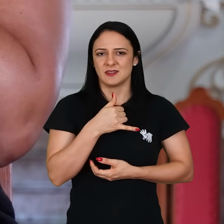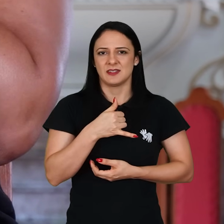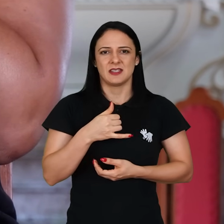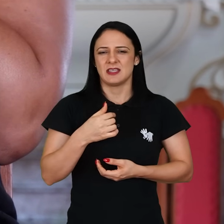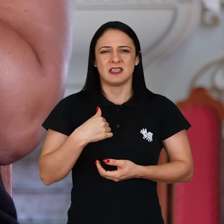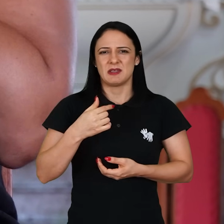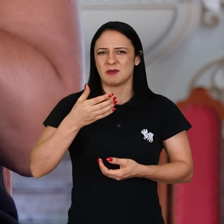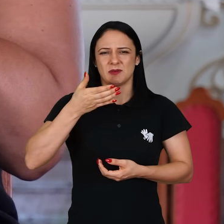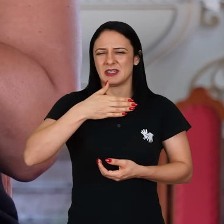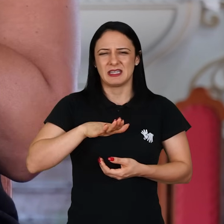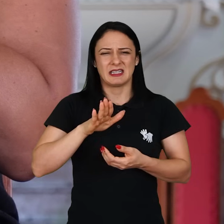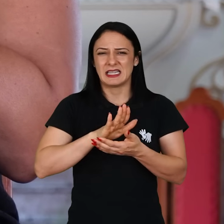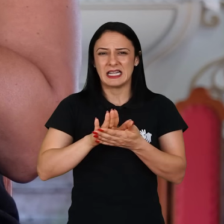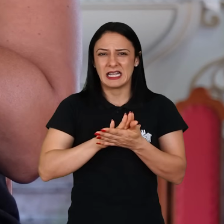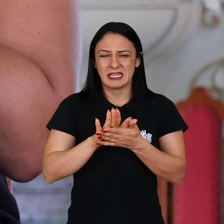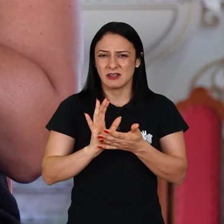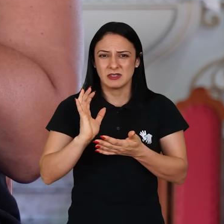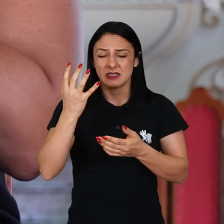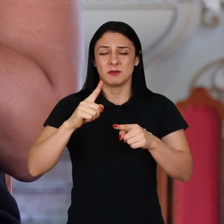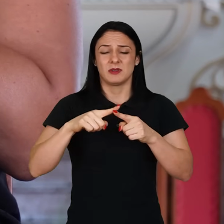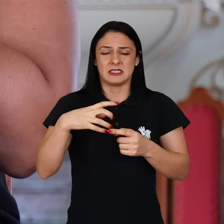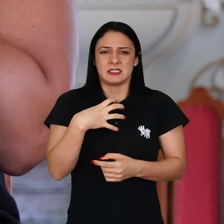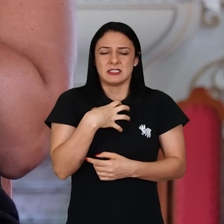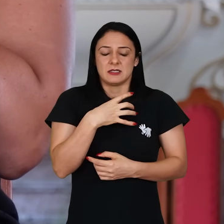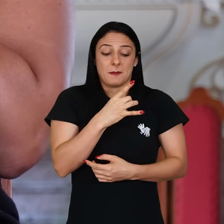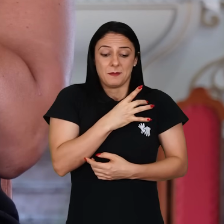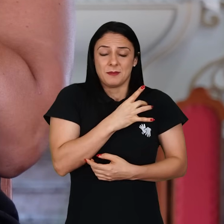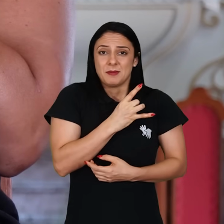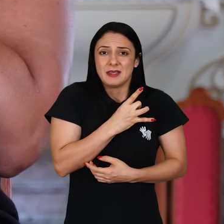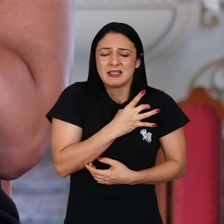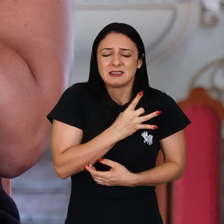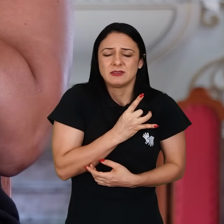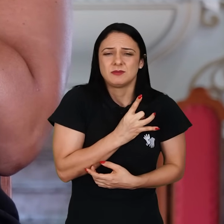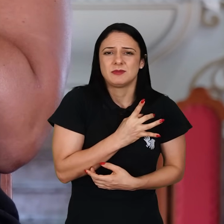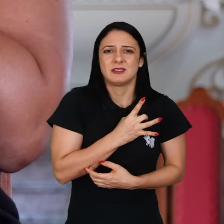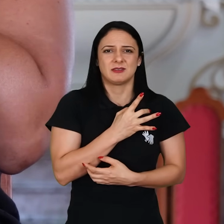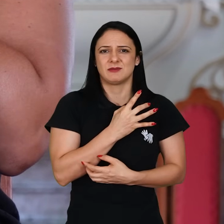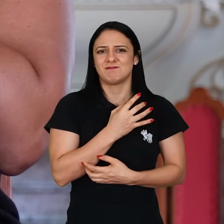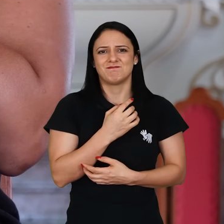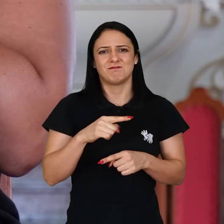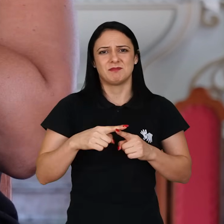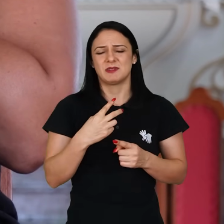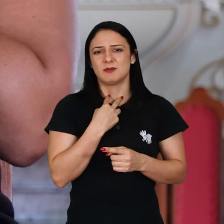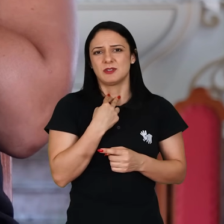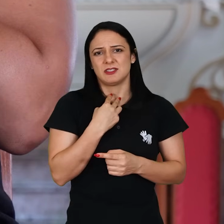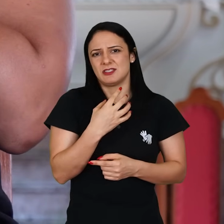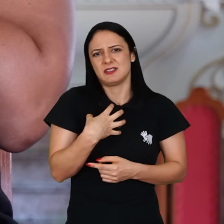assim... Eu não queria que nada daquilo tivesse acontecendo. O meu medo era tão grande, mas tão grande. E eu não podia ter